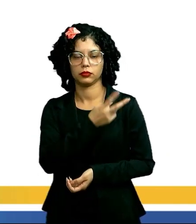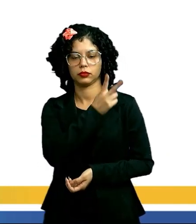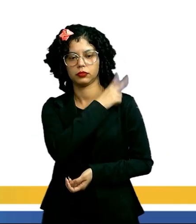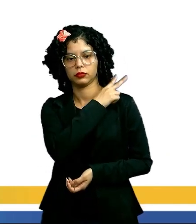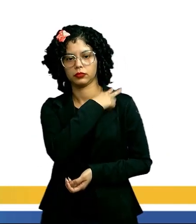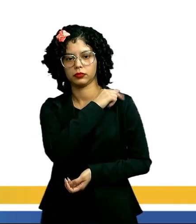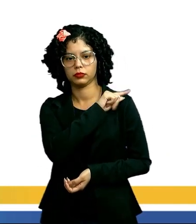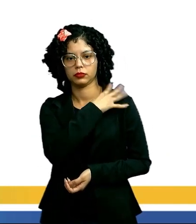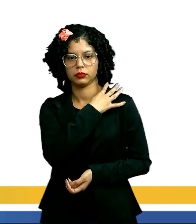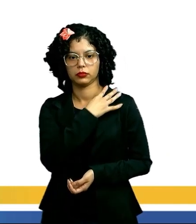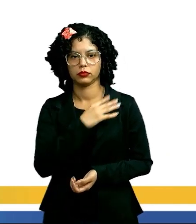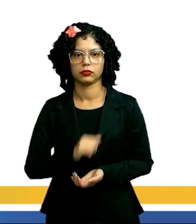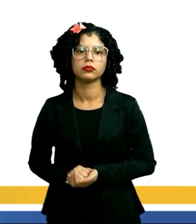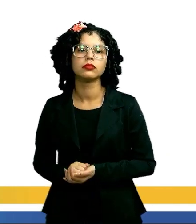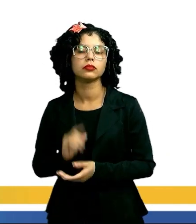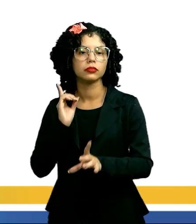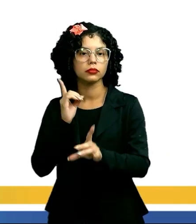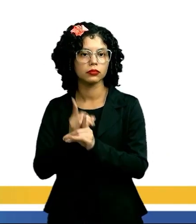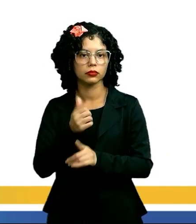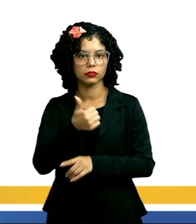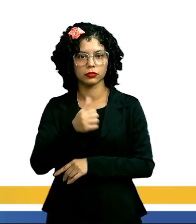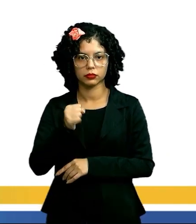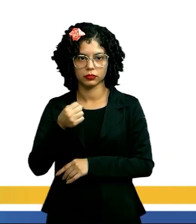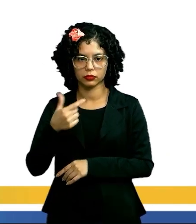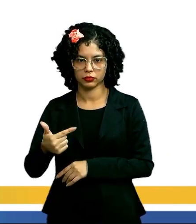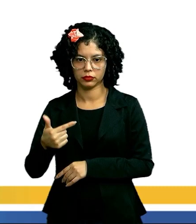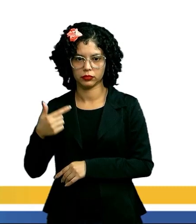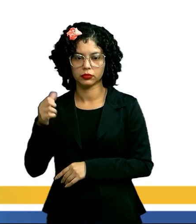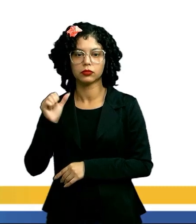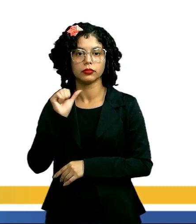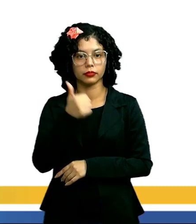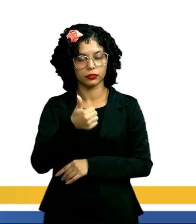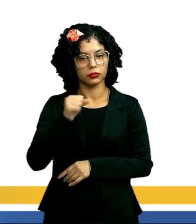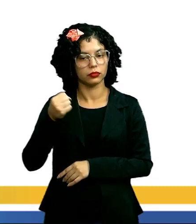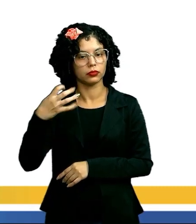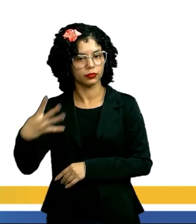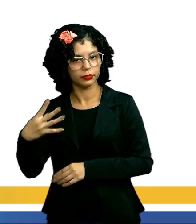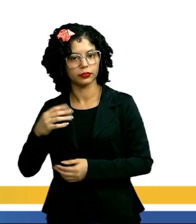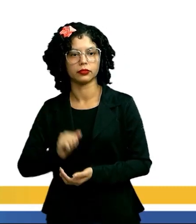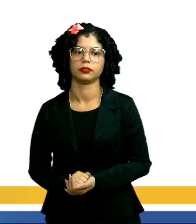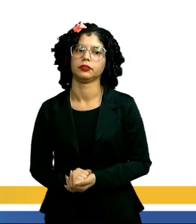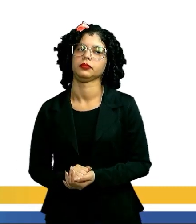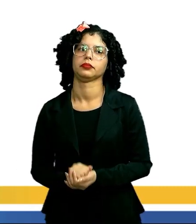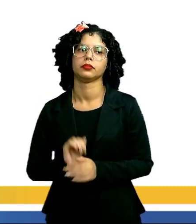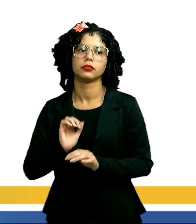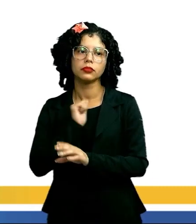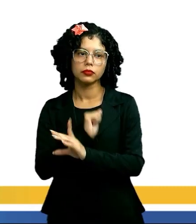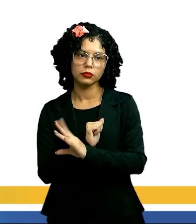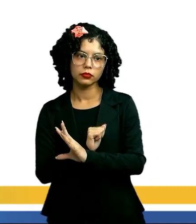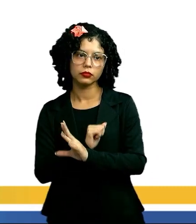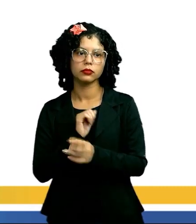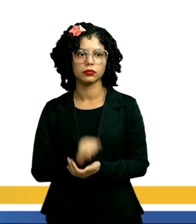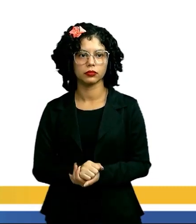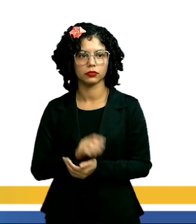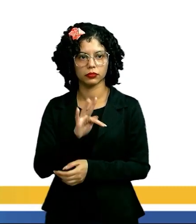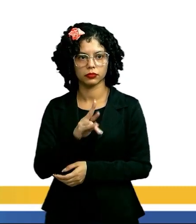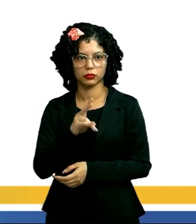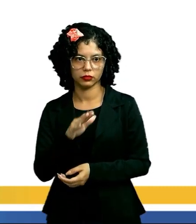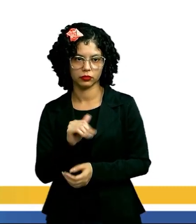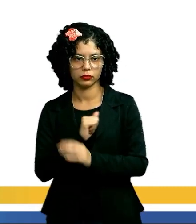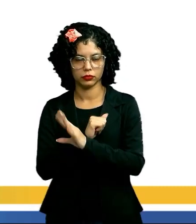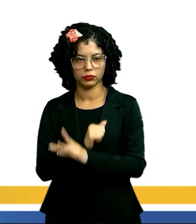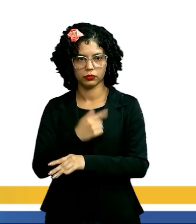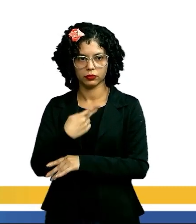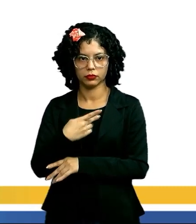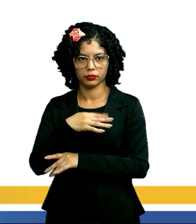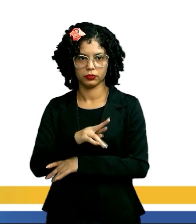2, tá? Ela pode ser encontrada na página 184. Ela vai dizer o seguinte, o ácido fólico, a folacina